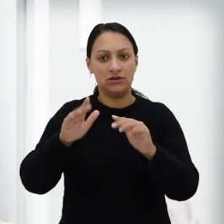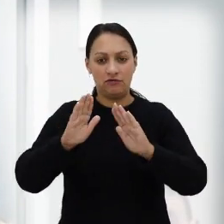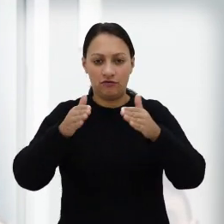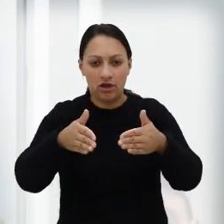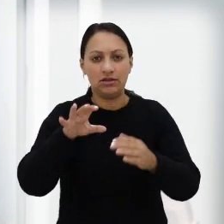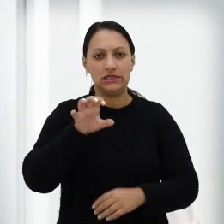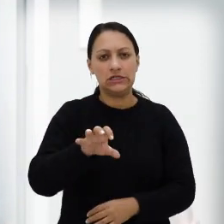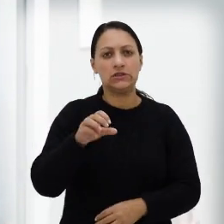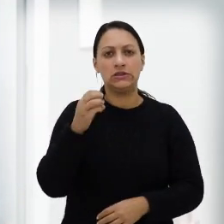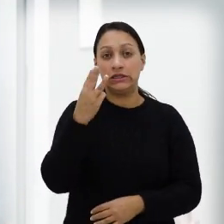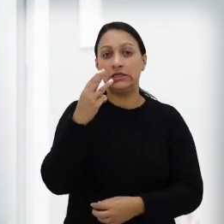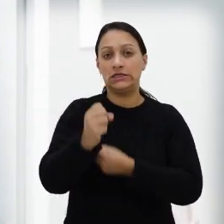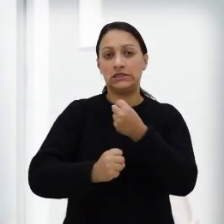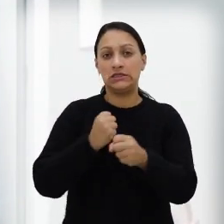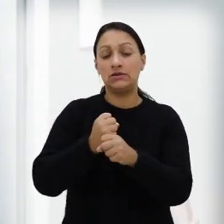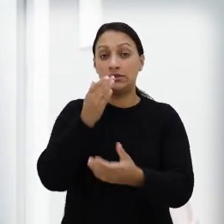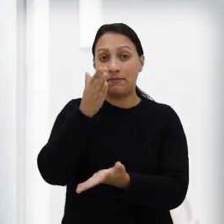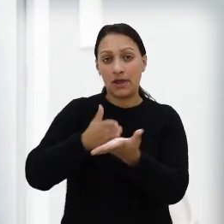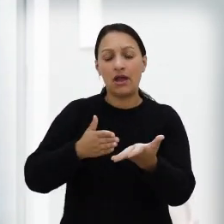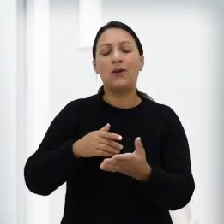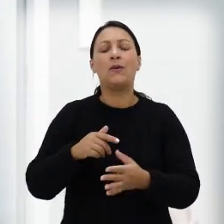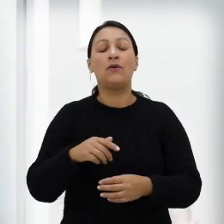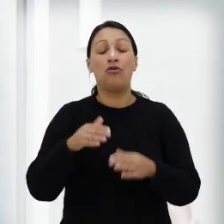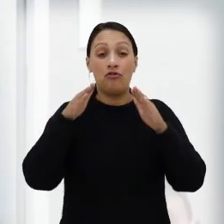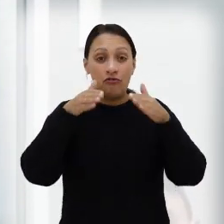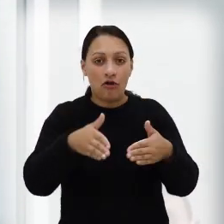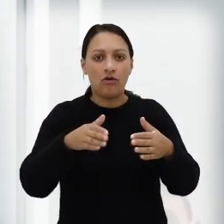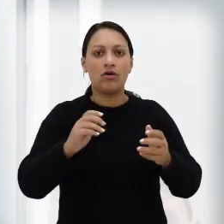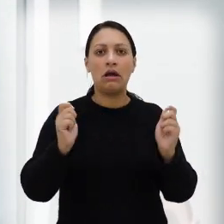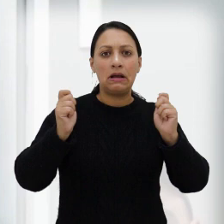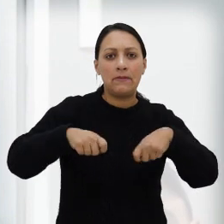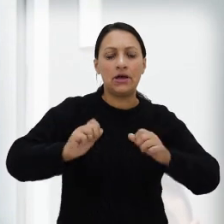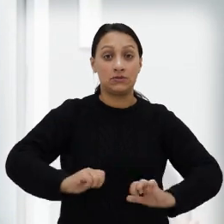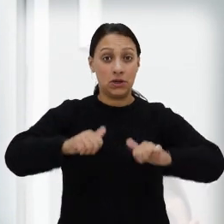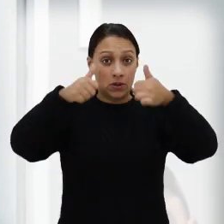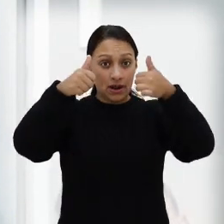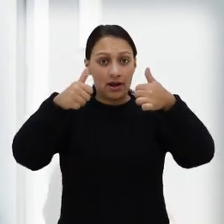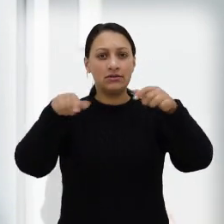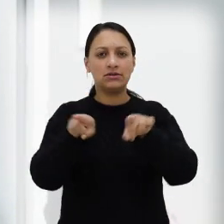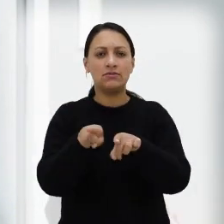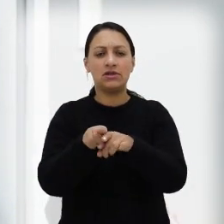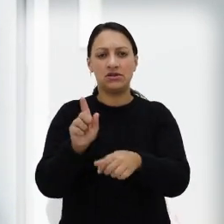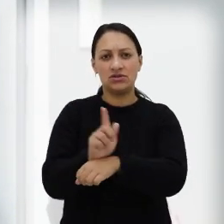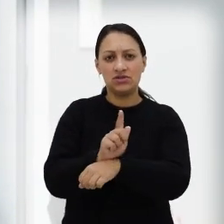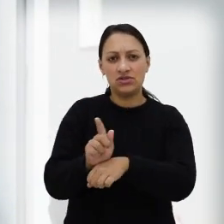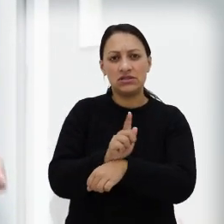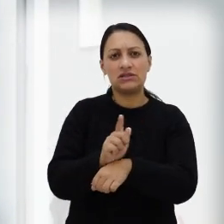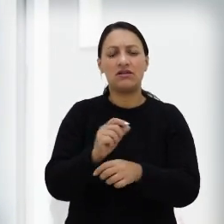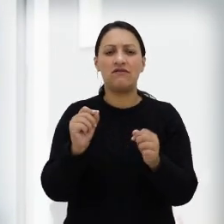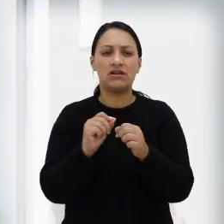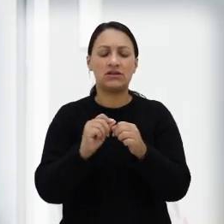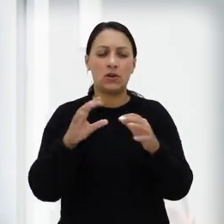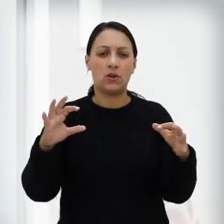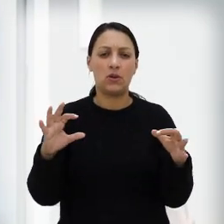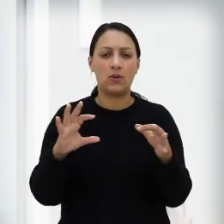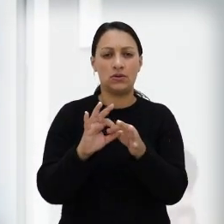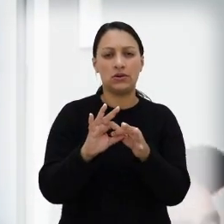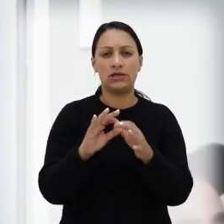3 anos e meio, e o nosso foco aqui é poder melhorar a nossa solução, a gestão da nossa solução e fazer conexões com outras